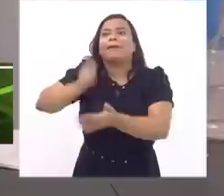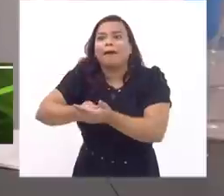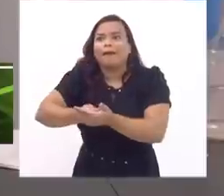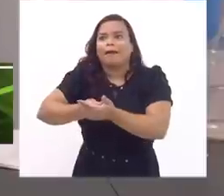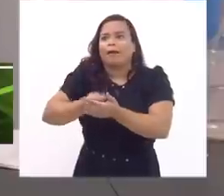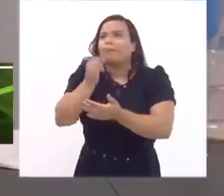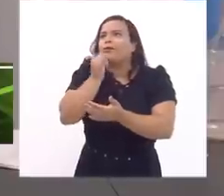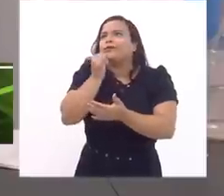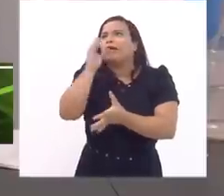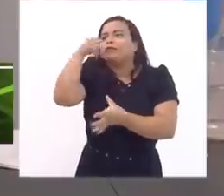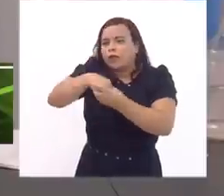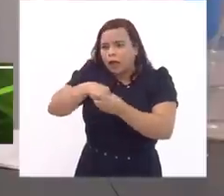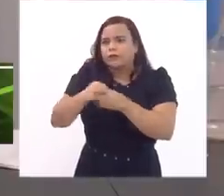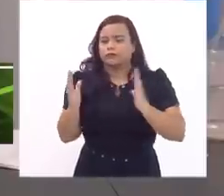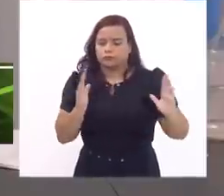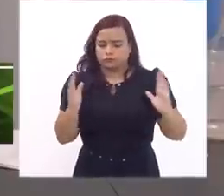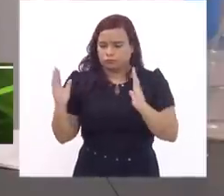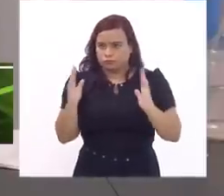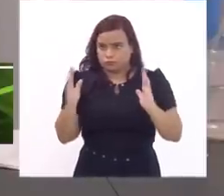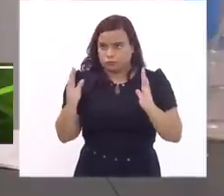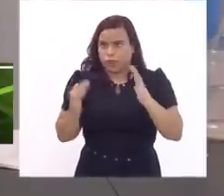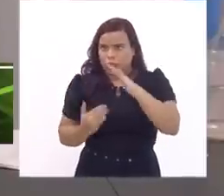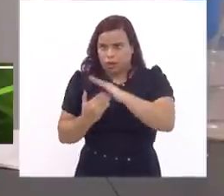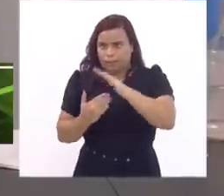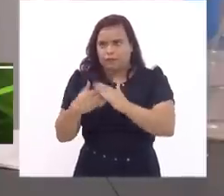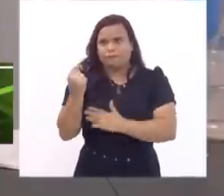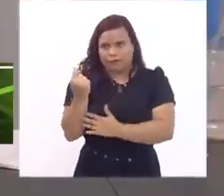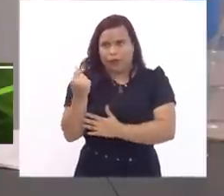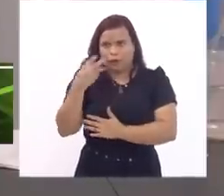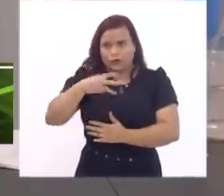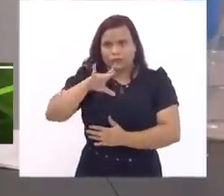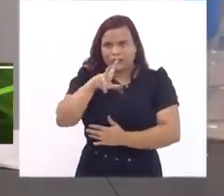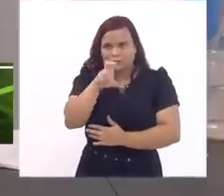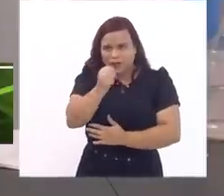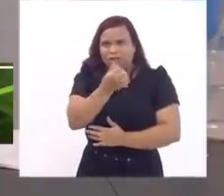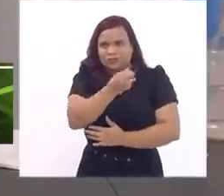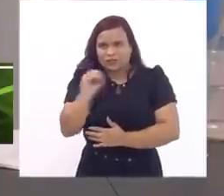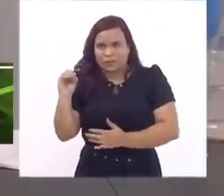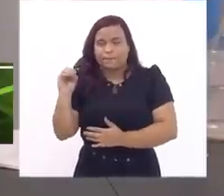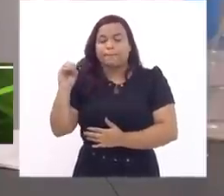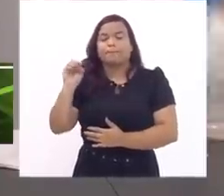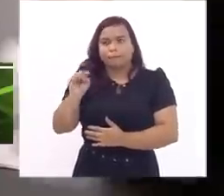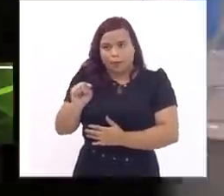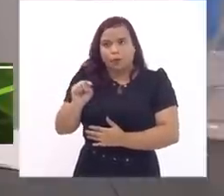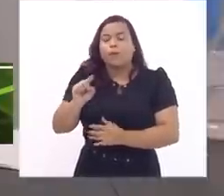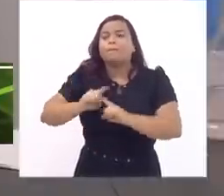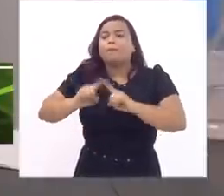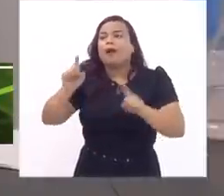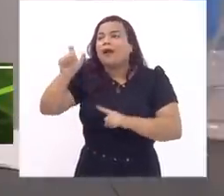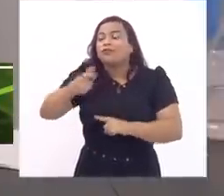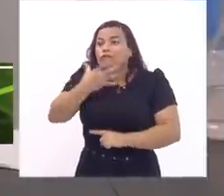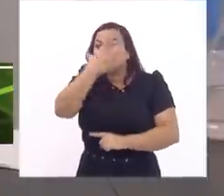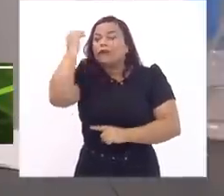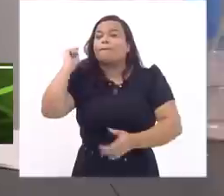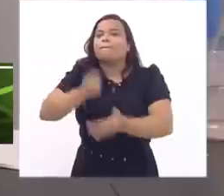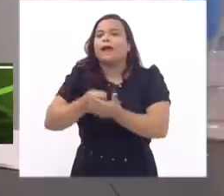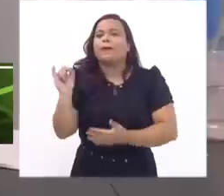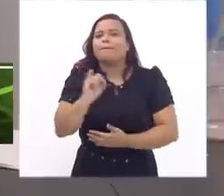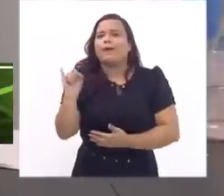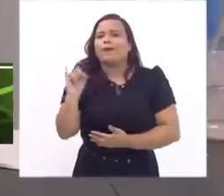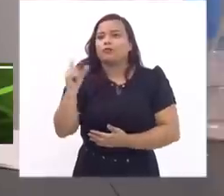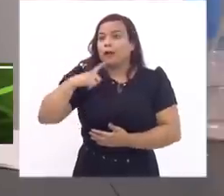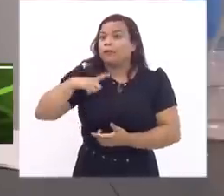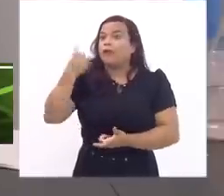do 3.600, deixou de pagar o imposto. Aí ele é penalizado, ele é retirado do Simples. Certo